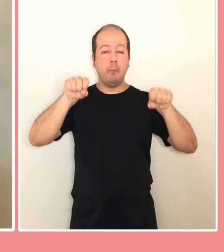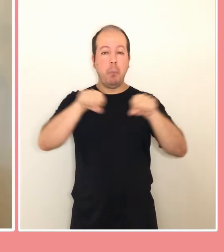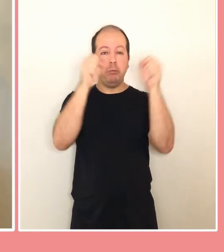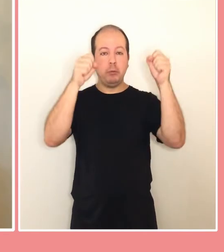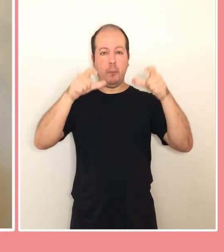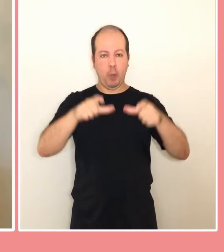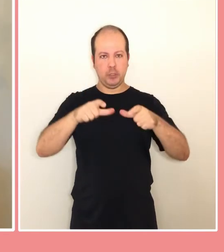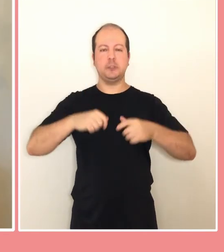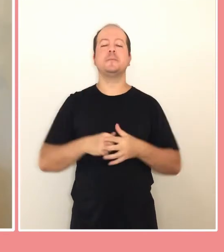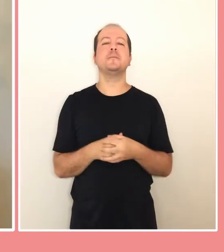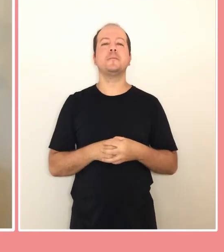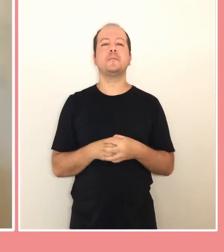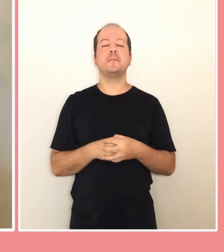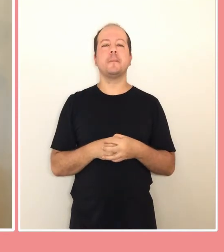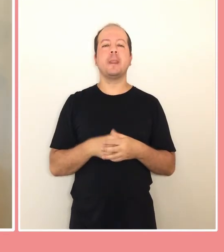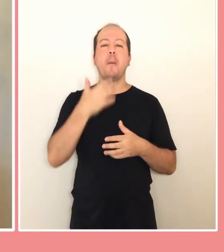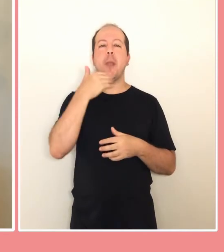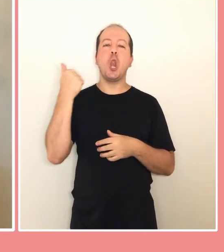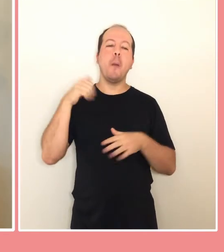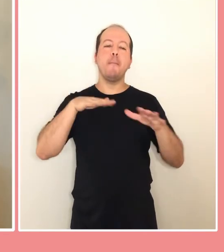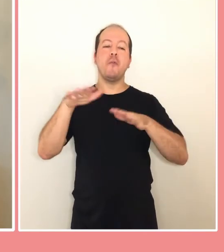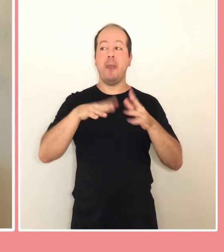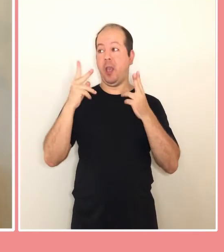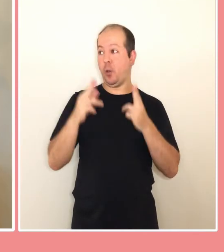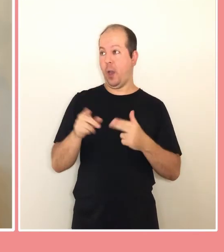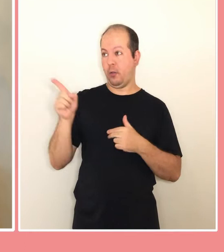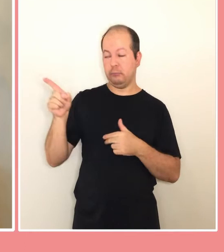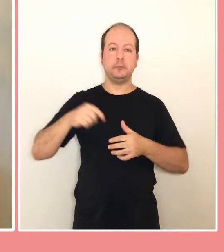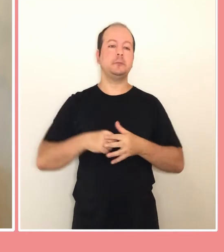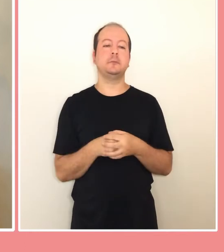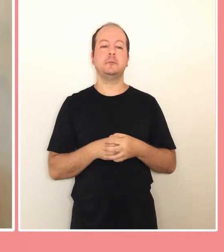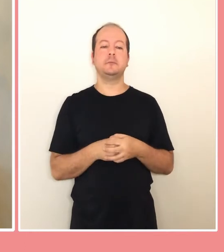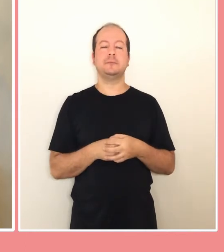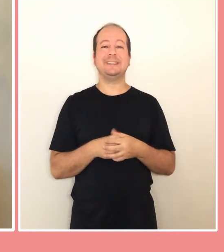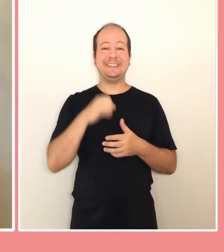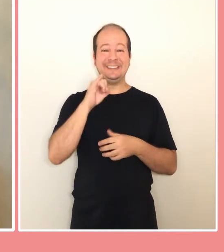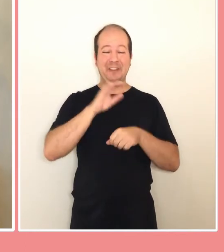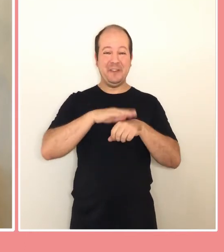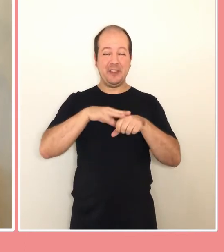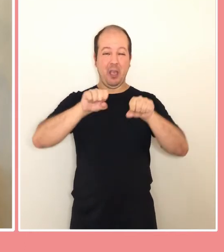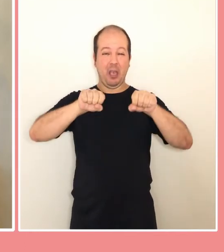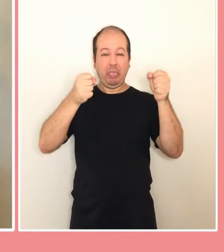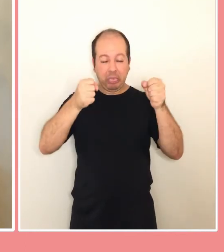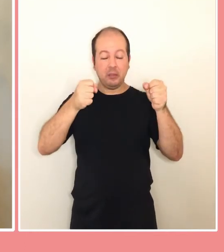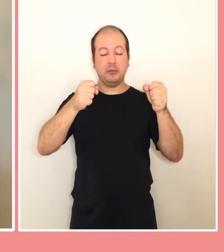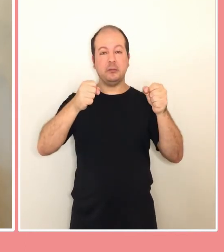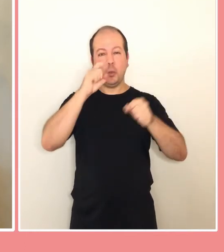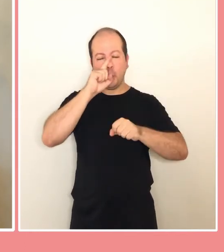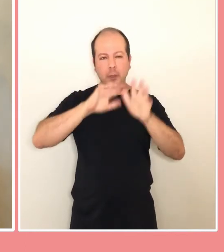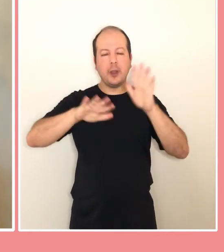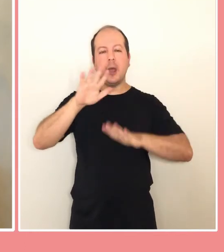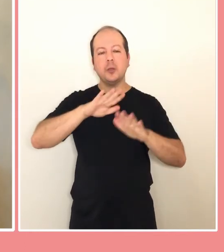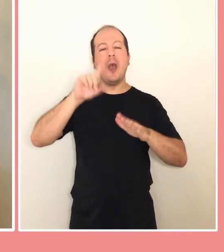E o movimento para lacear, ele é este aqui, ele não é este, senão pode cortar o furo. Ele